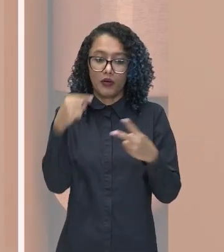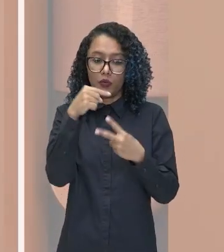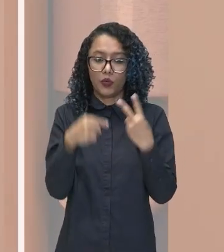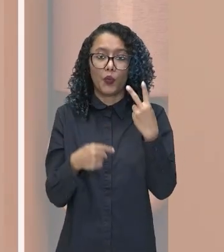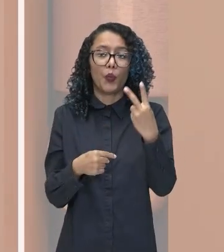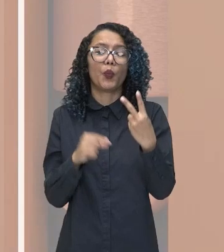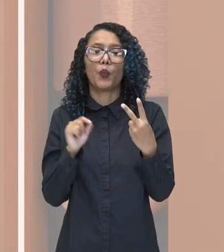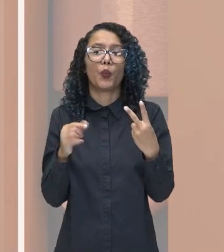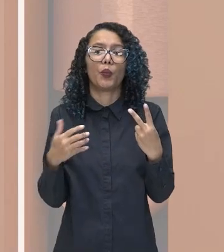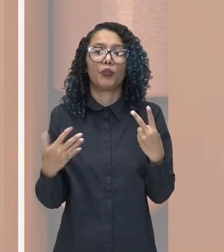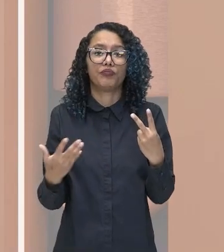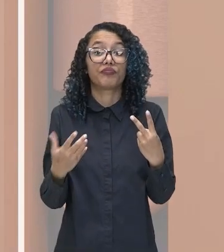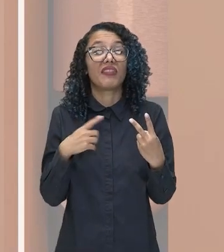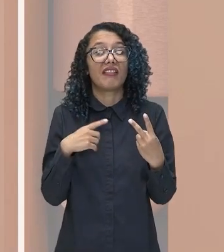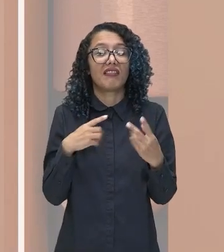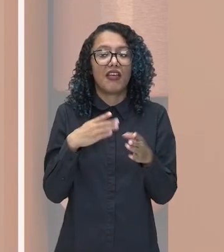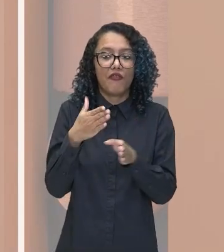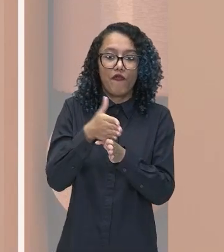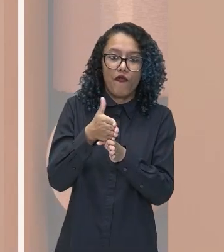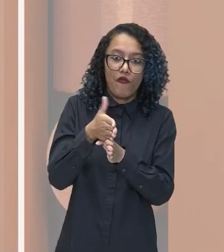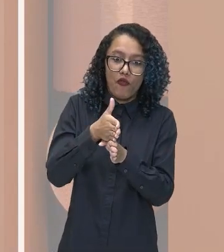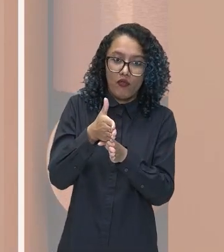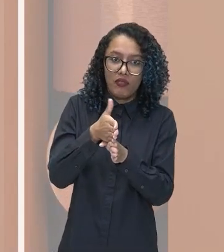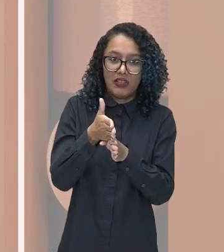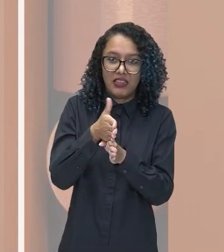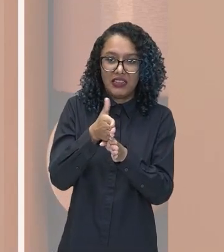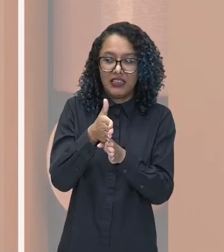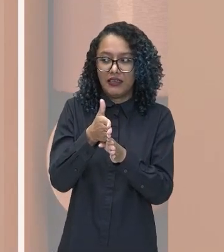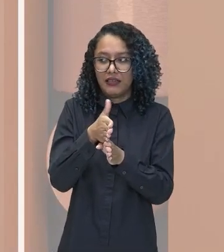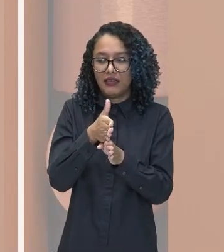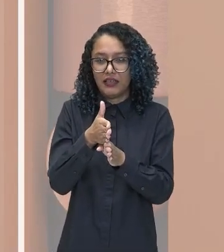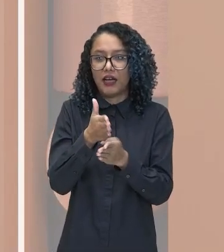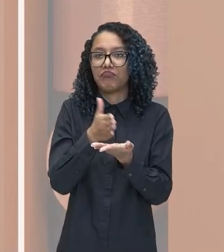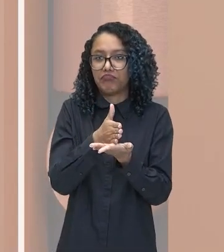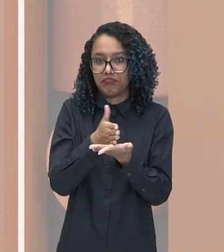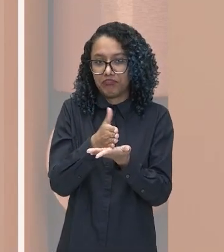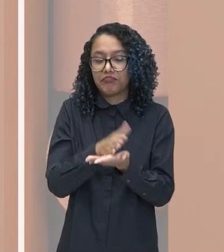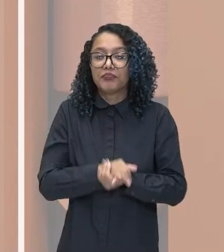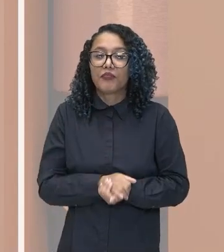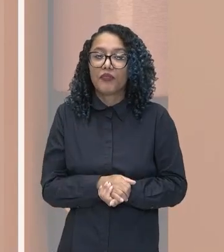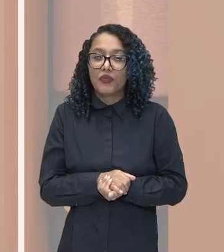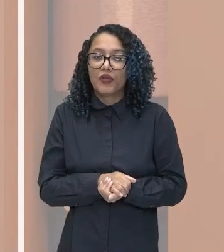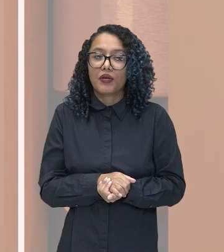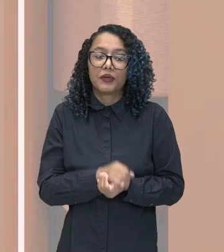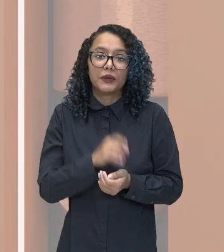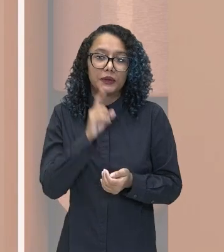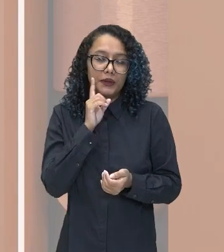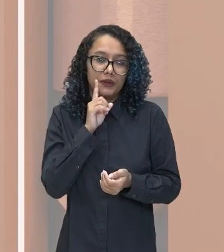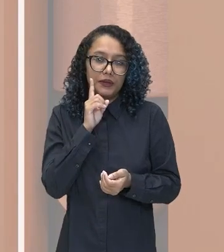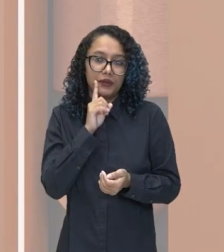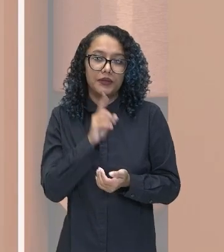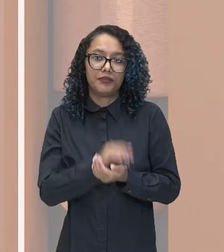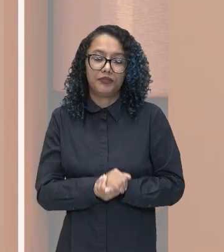eles fazem fronteira, tá, com os Estados Unidos. Então, tem essa ligação ali